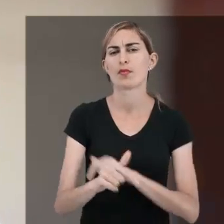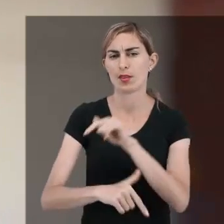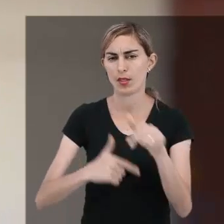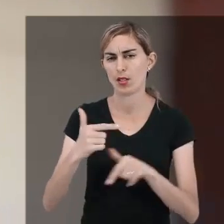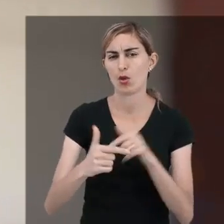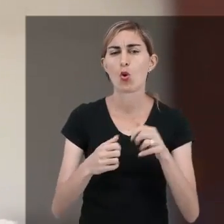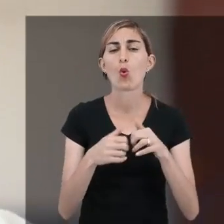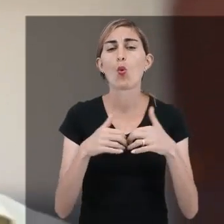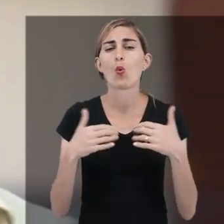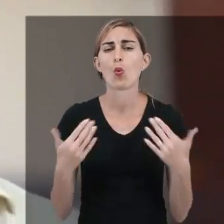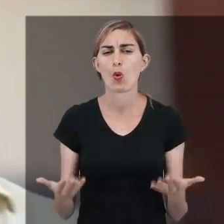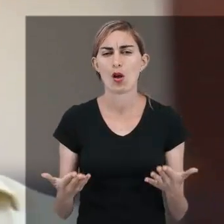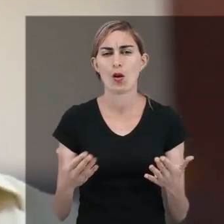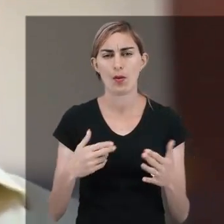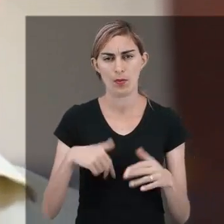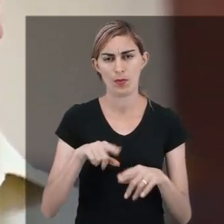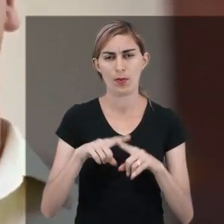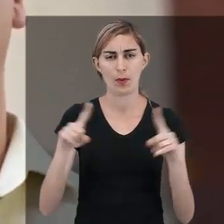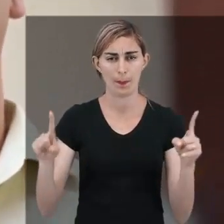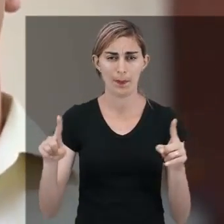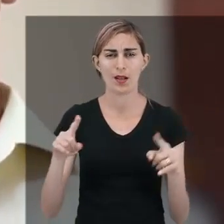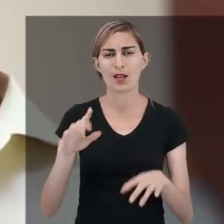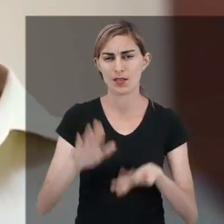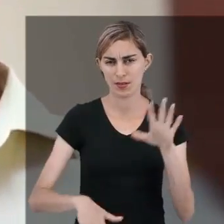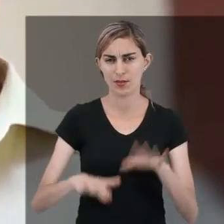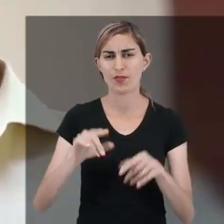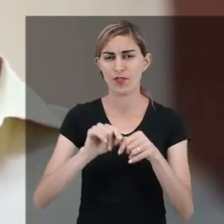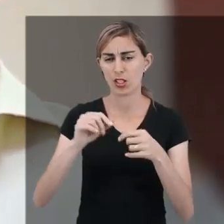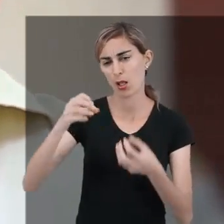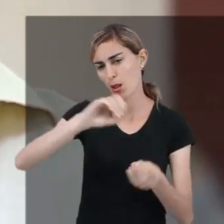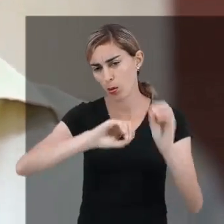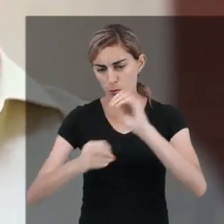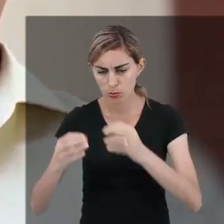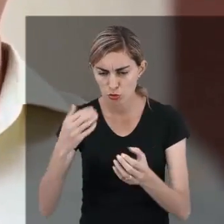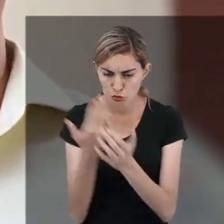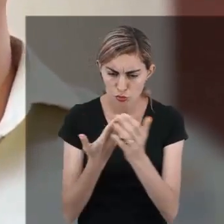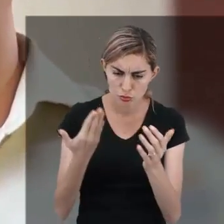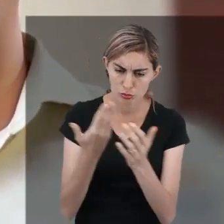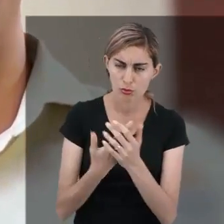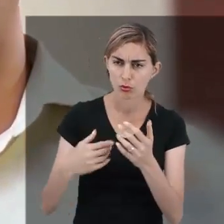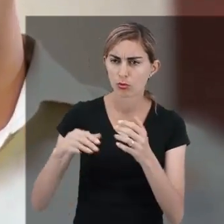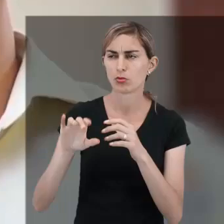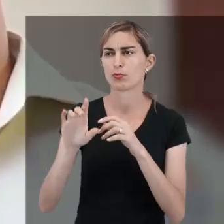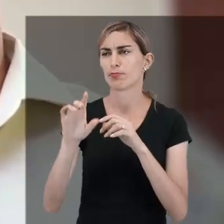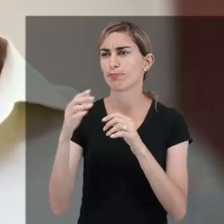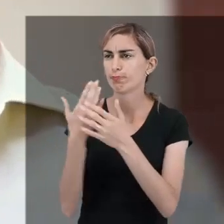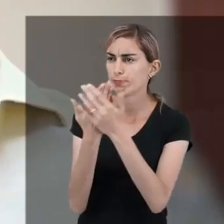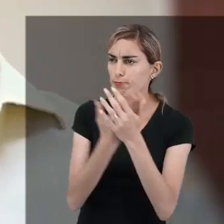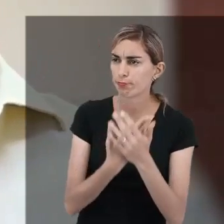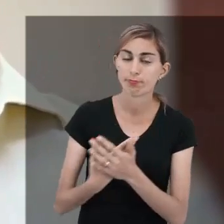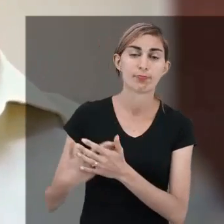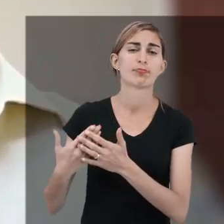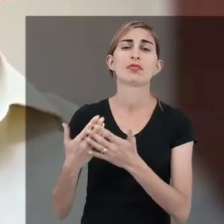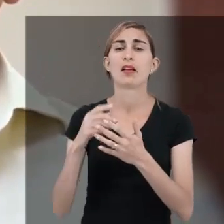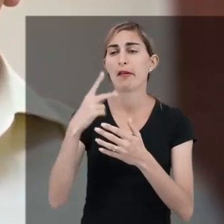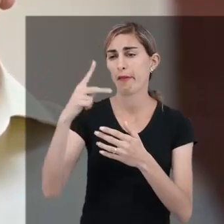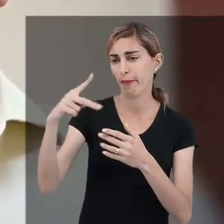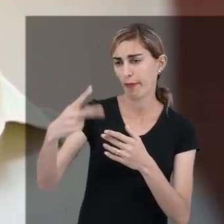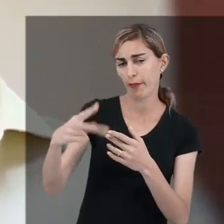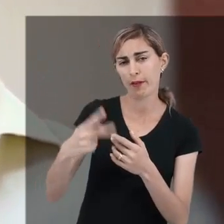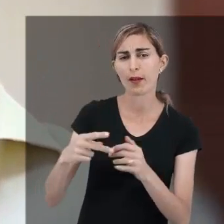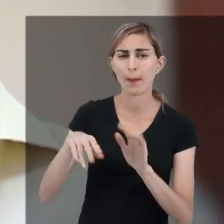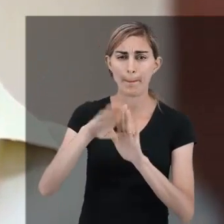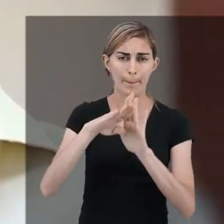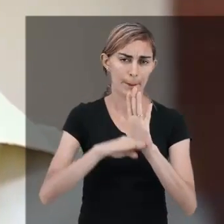pode ser atenuado, mas isso é uma determinação feita em laboratório, feita em condições ideais. Então, aquilo é